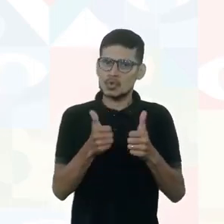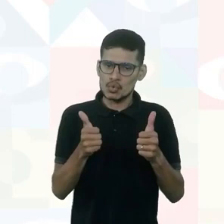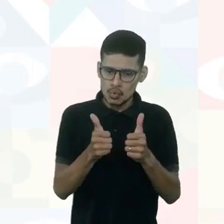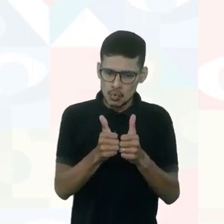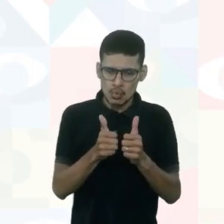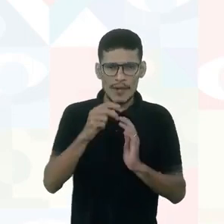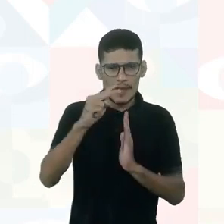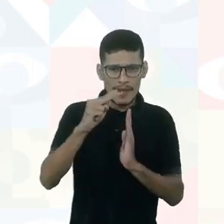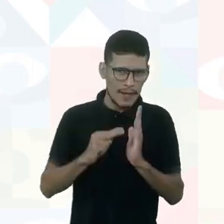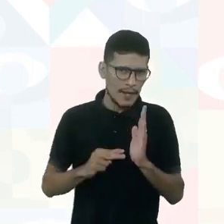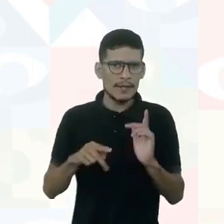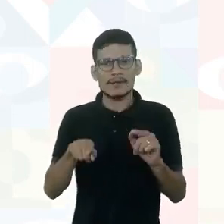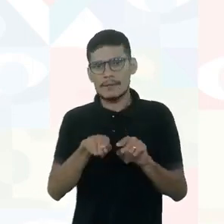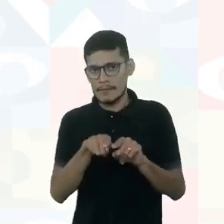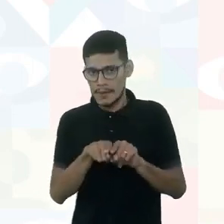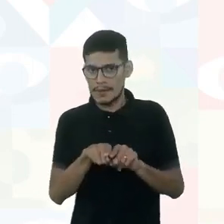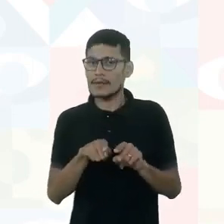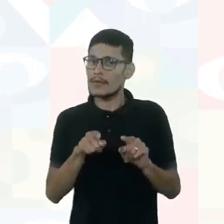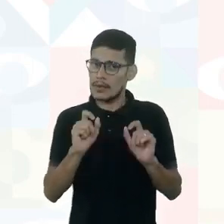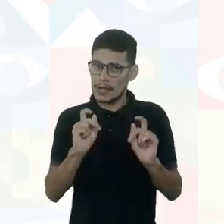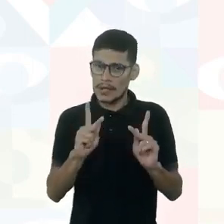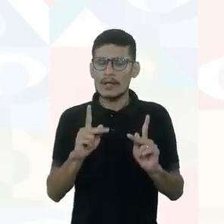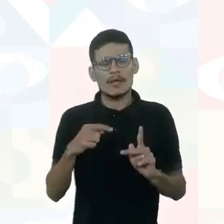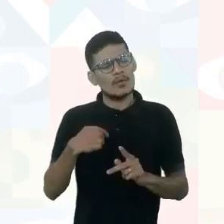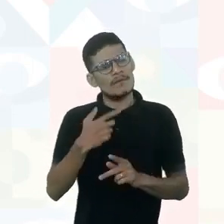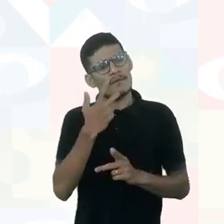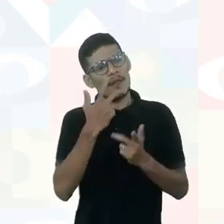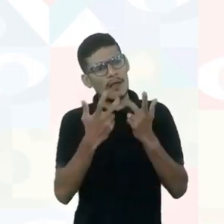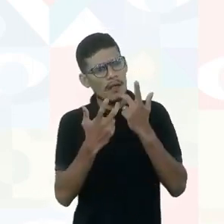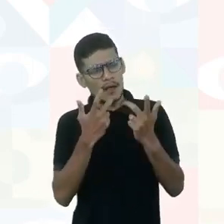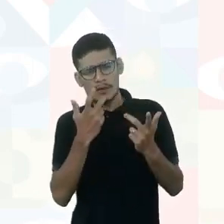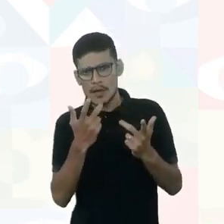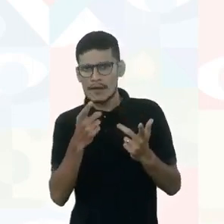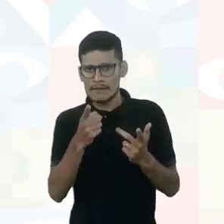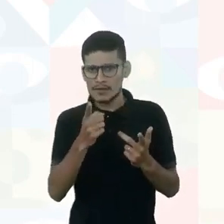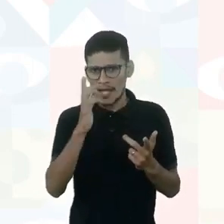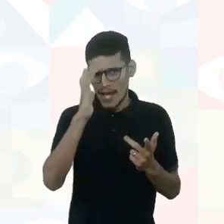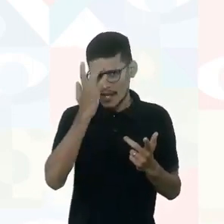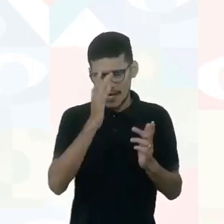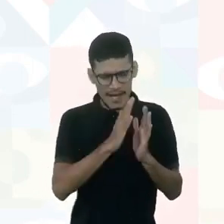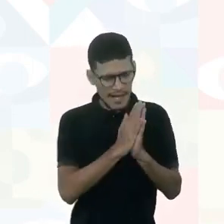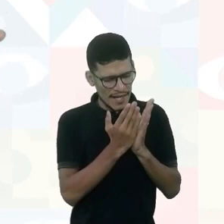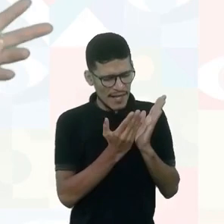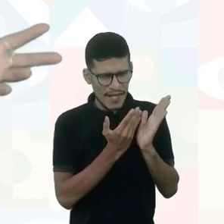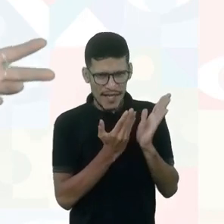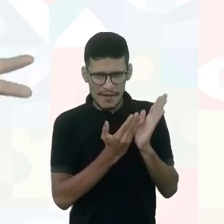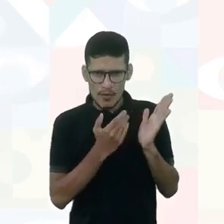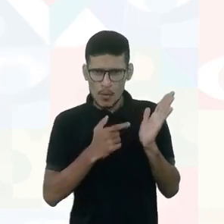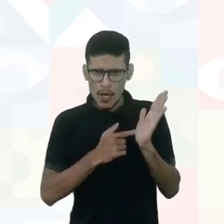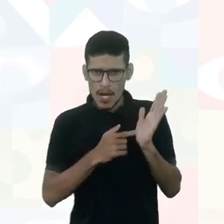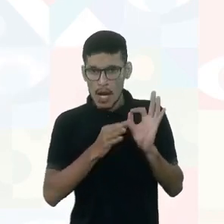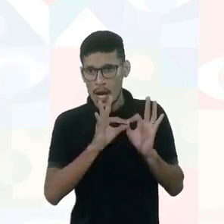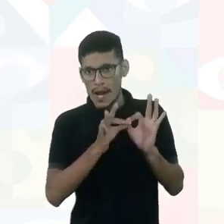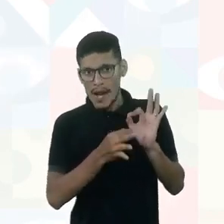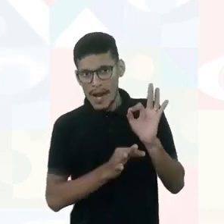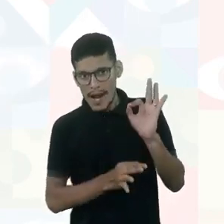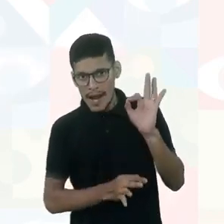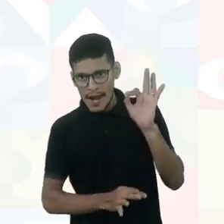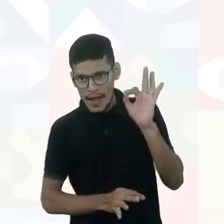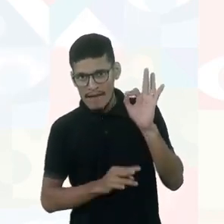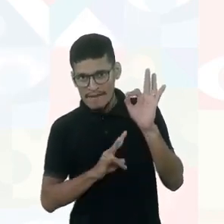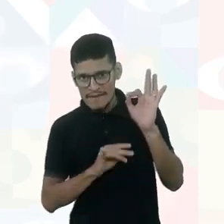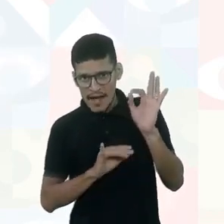comigo tudo que a gente está falando, né? Porque vocês sabem, vocês acham que aquele livro, aquele e-book enorme, eu acabei